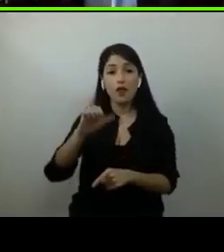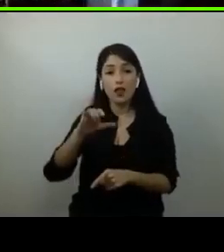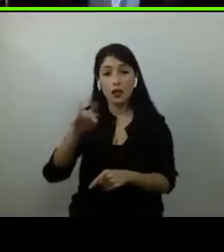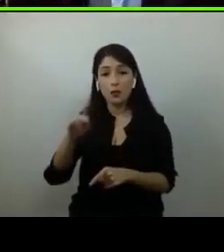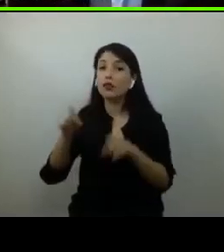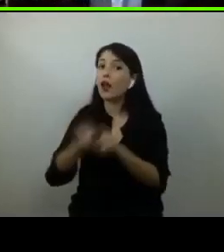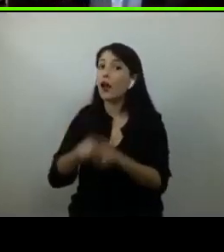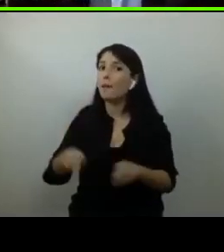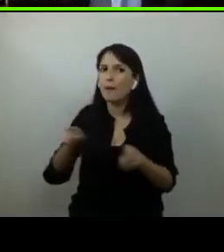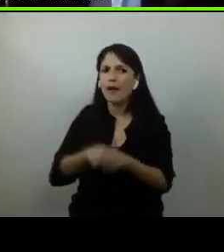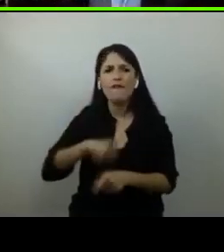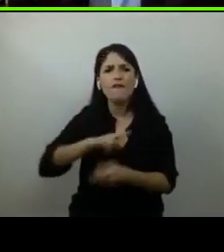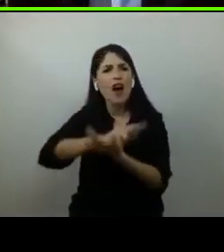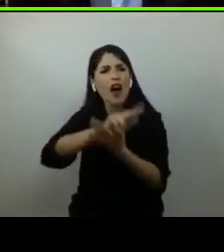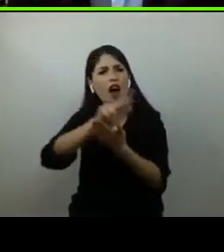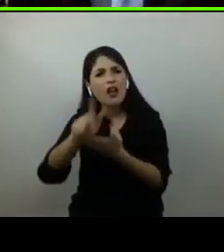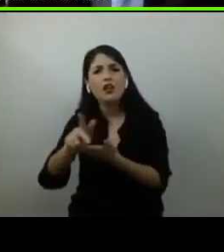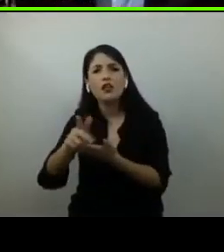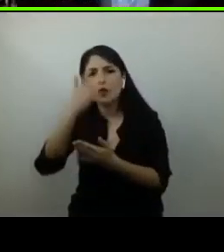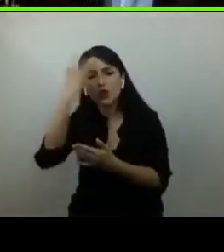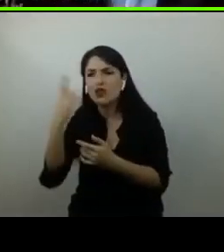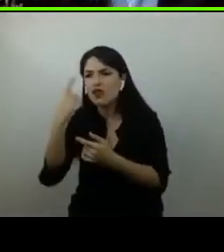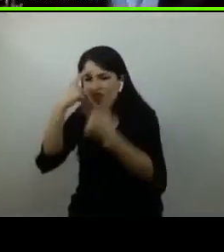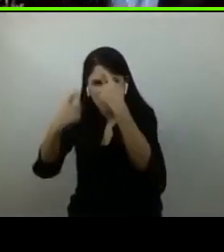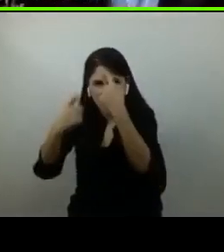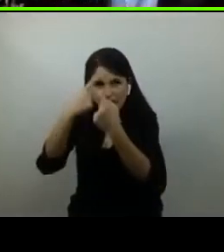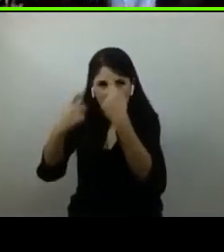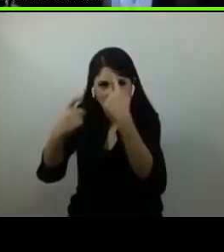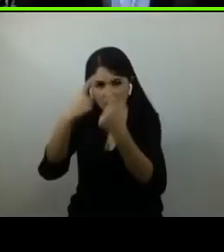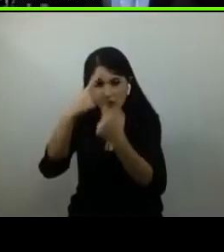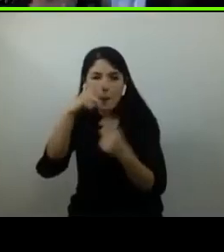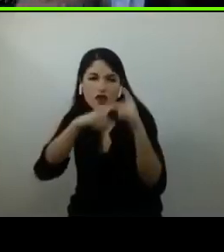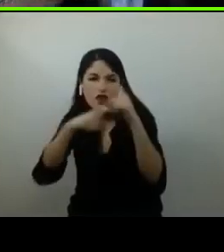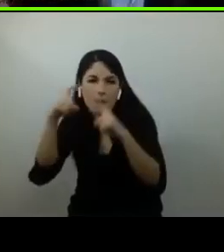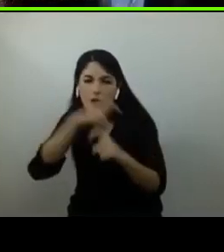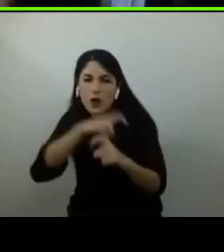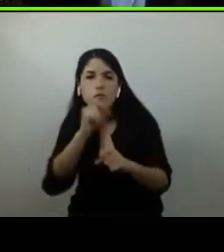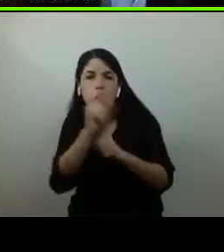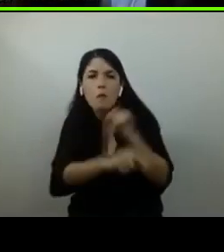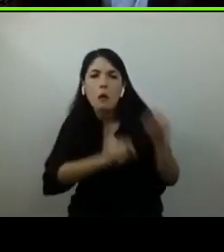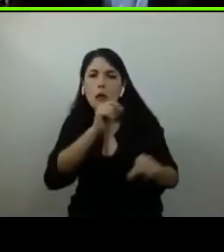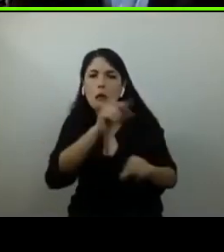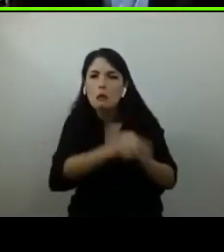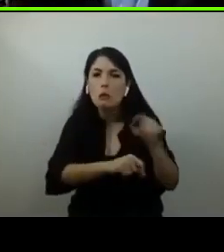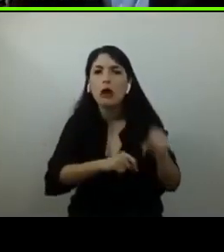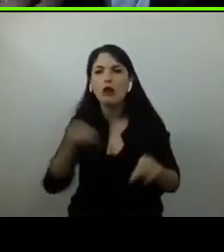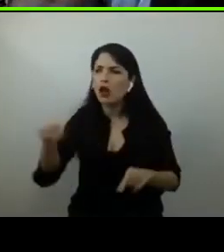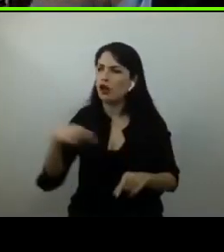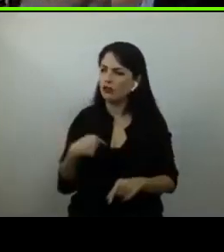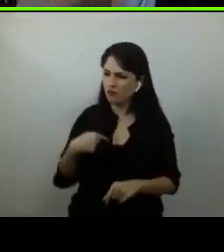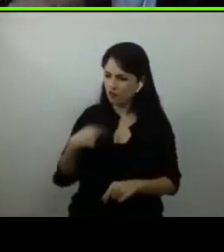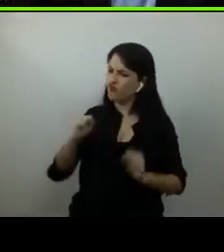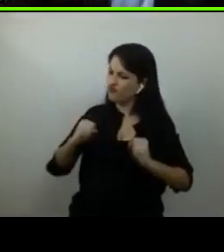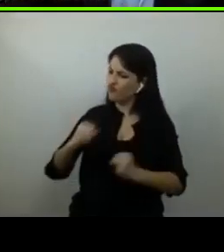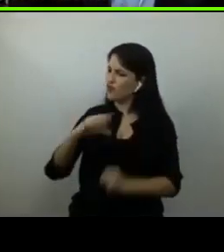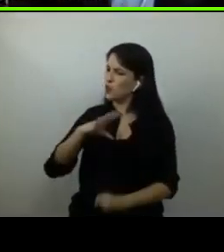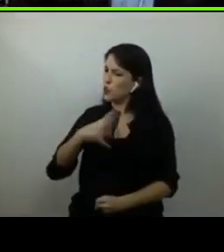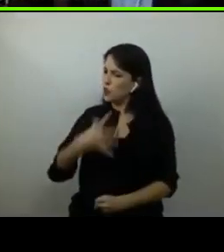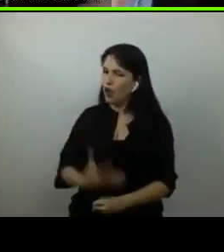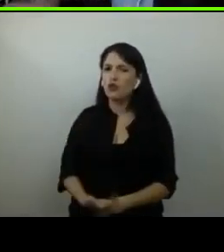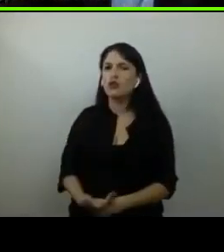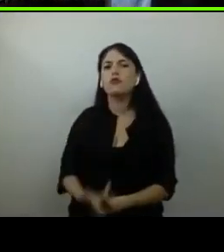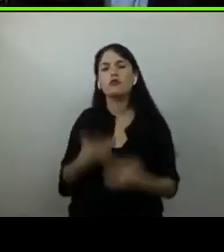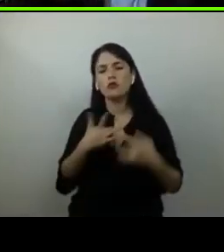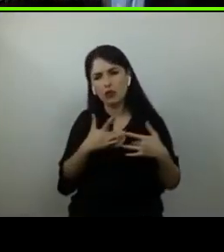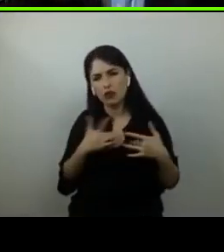e conseguiu reagir com, olha, vou dizer que com muita competência, evidentemente, e com muita coragem. A minha solidariedade a você, né,